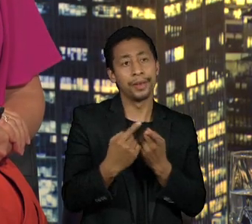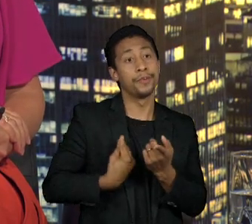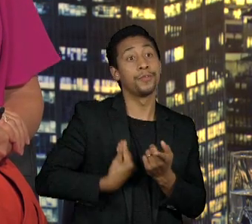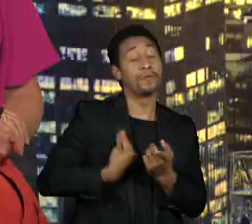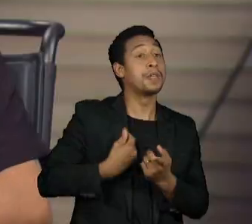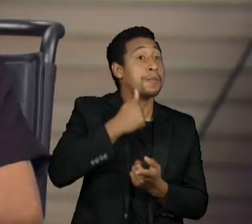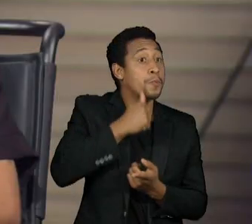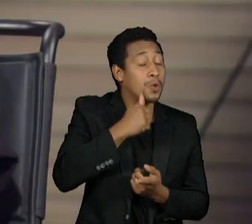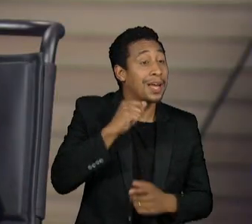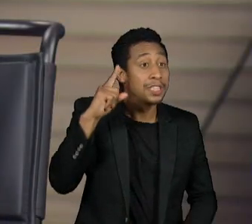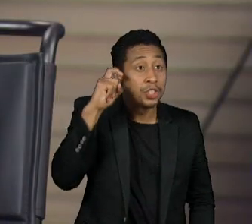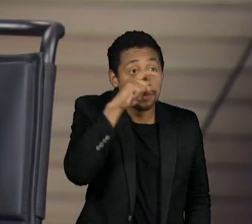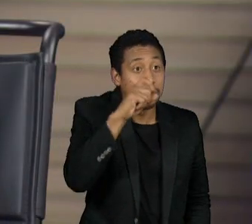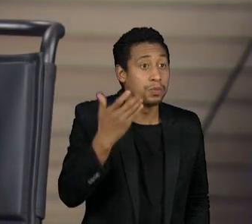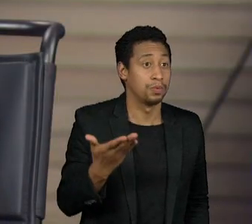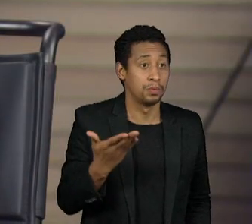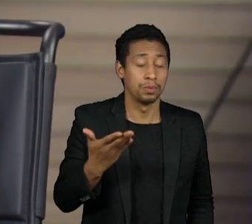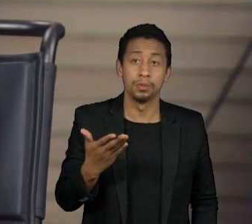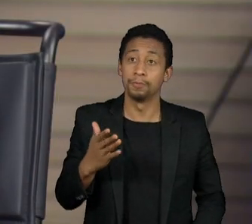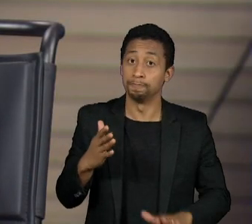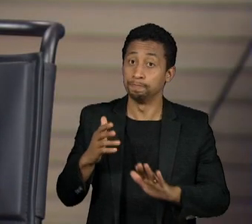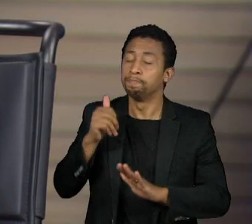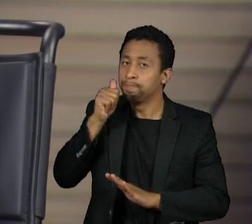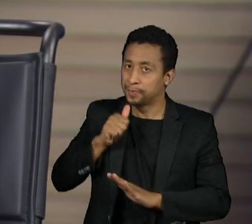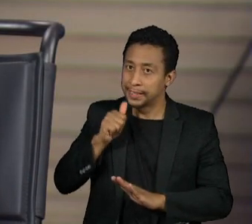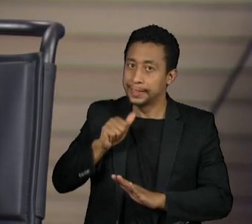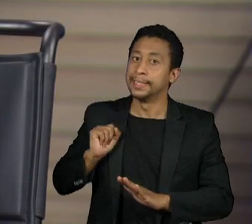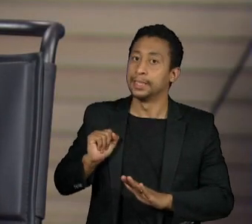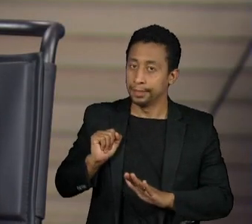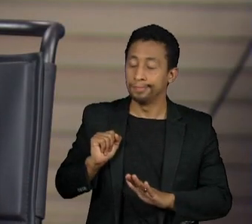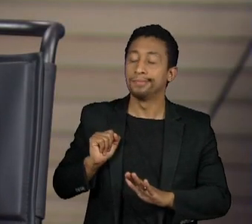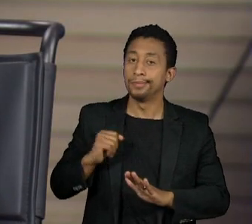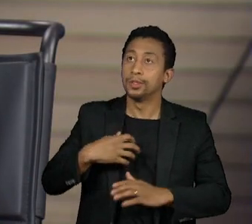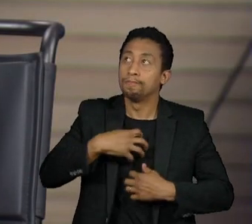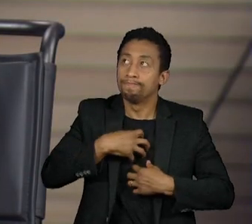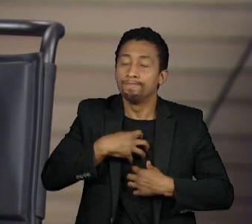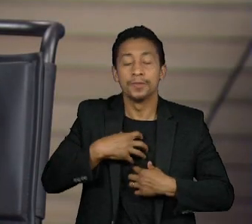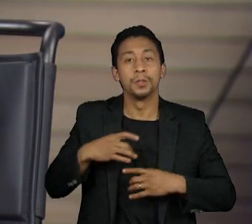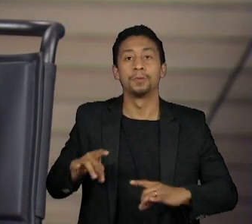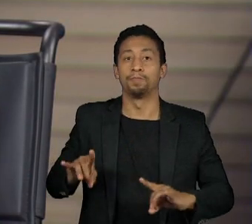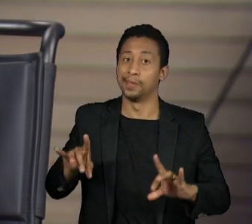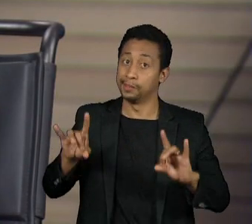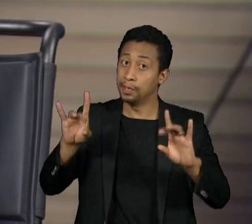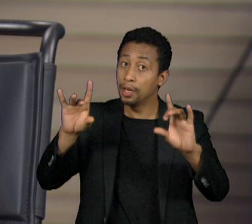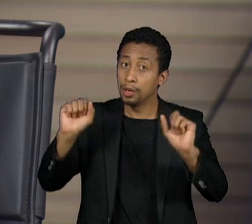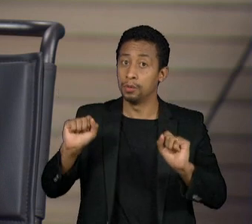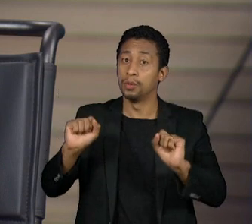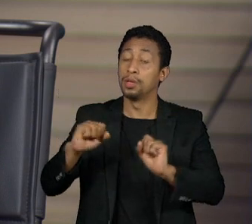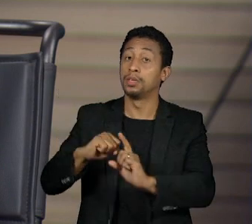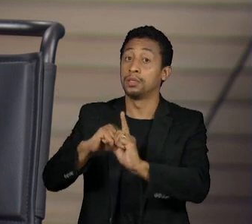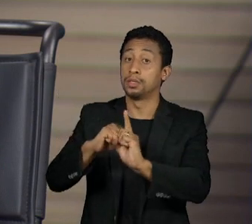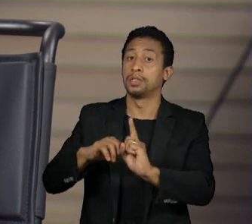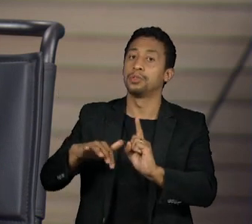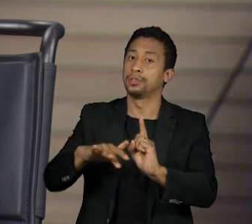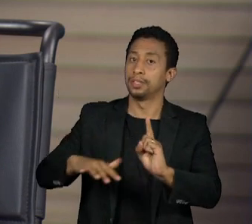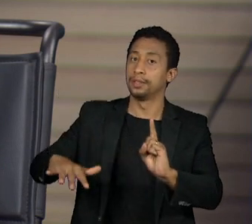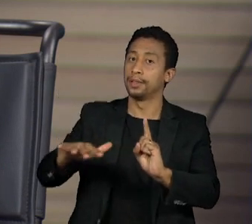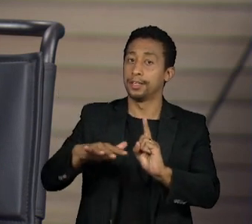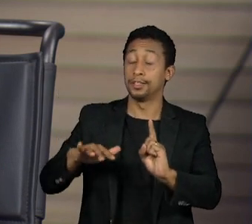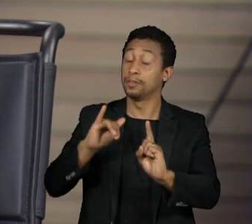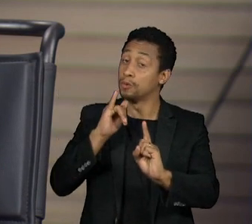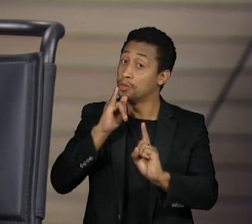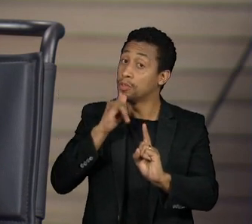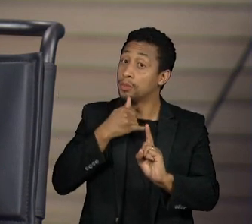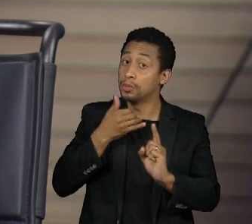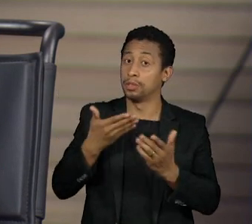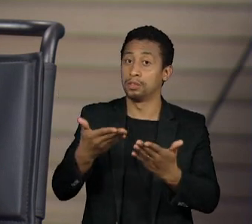mundo? Ser menina é uma condição muito especial. E nessa sociedade, infelizmente, coloca